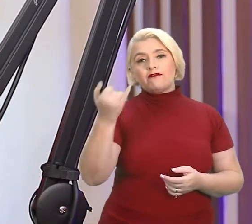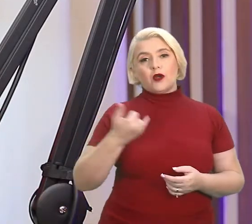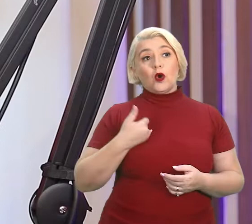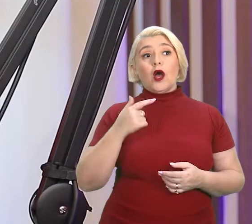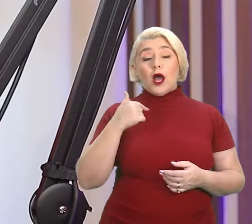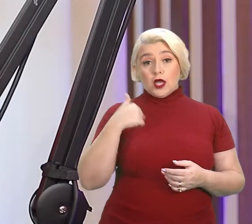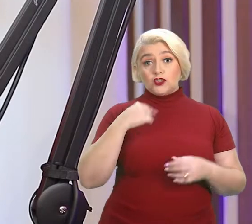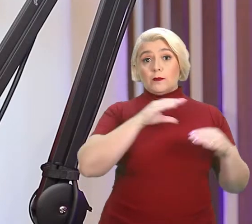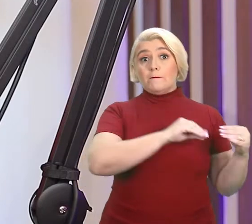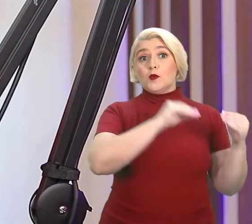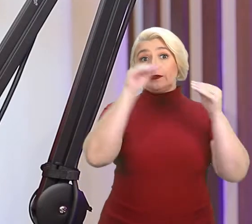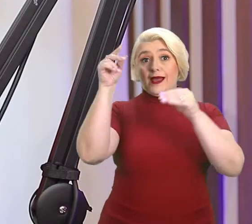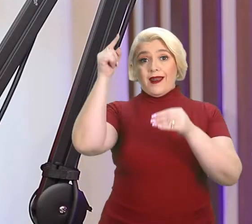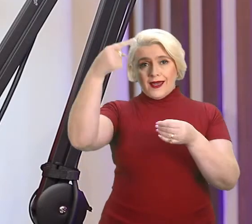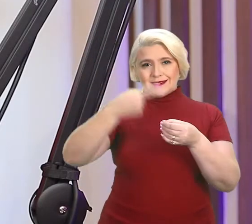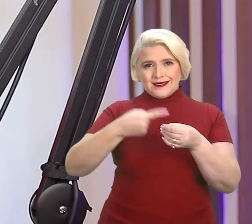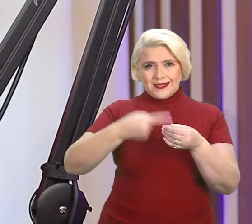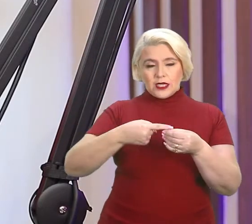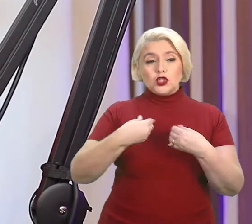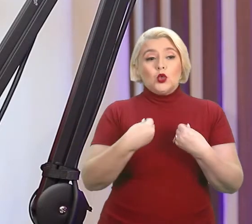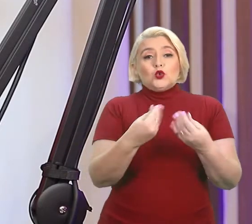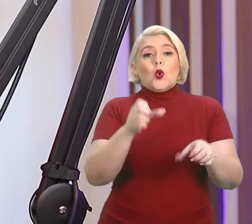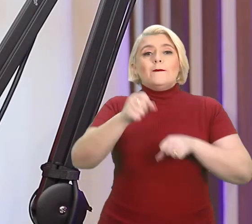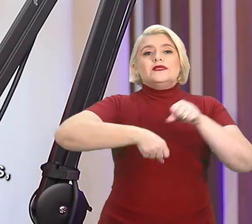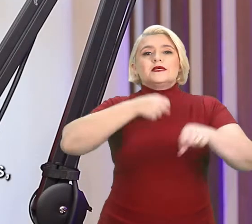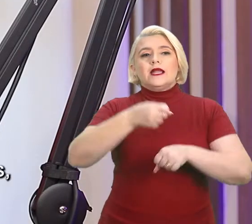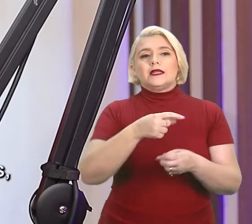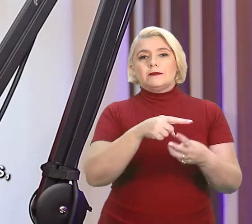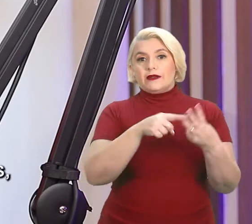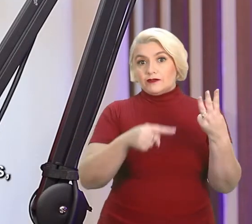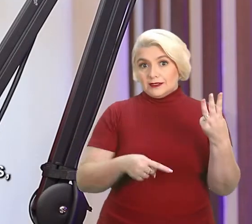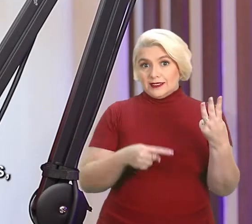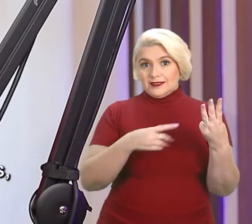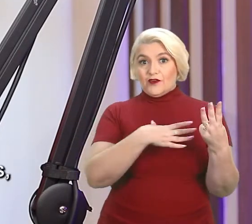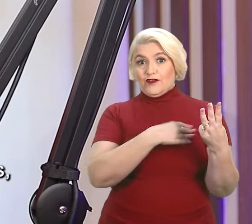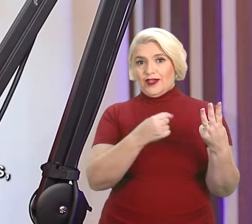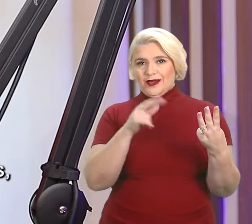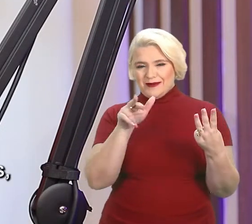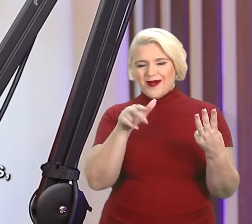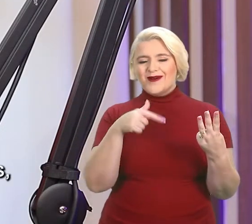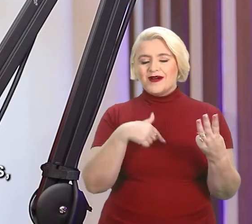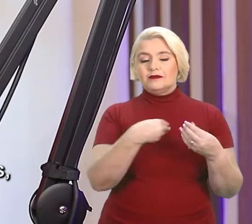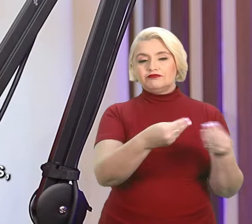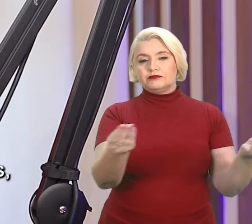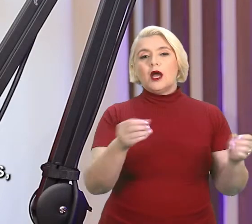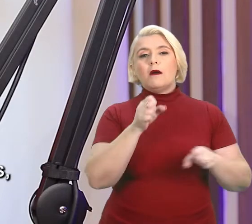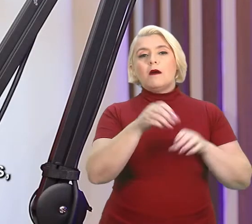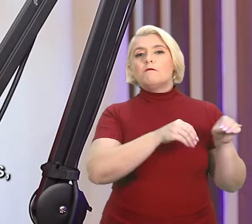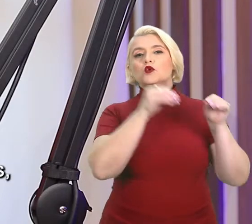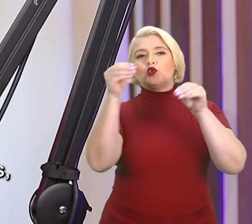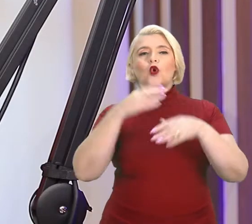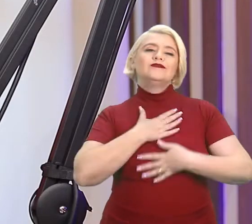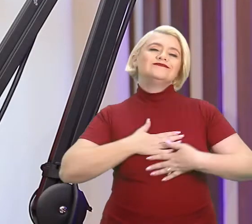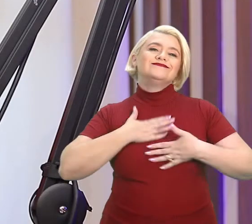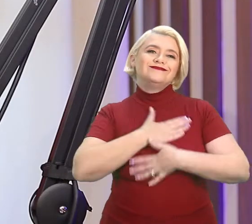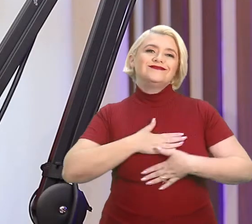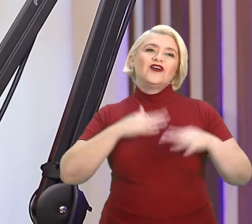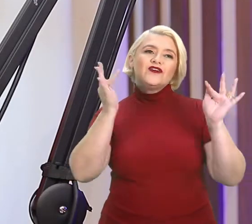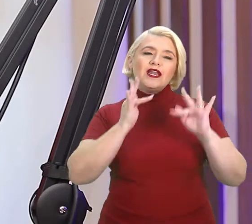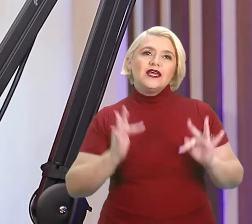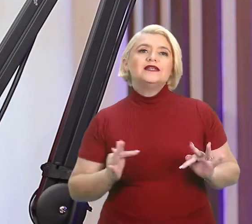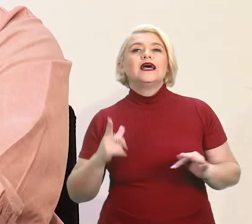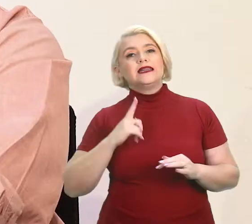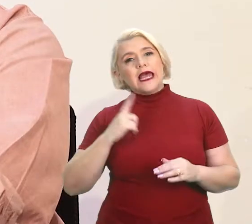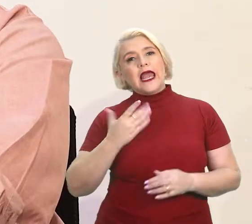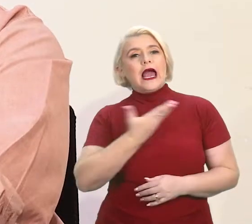e aí eu dou uma bicicleta para cada um de vocês, para vocês mudarem para lá satisfeitos e aí fazerem novas amizades. E aí nós